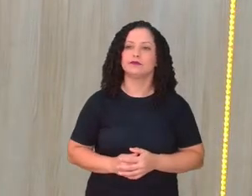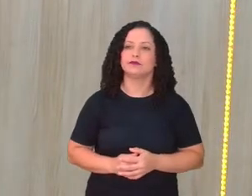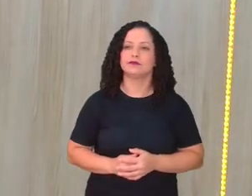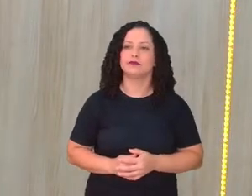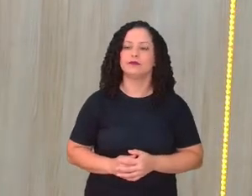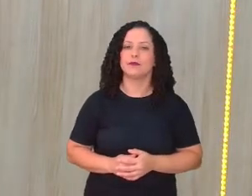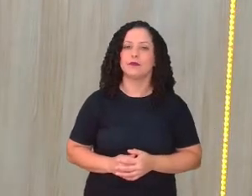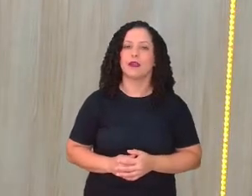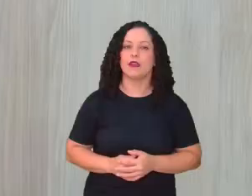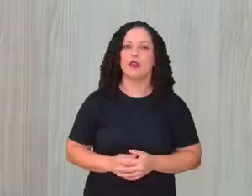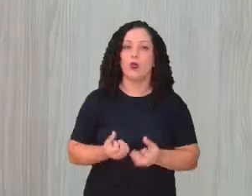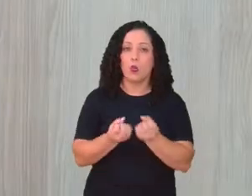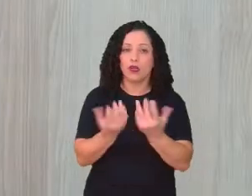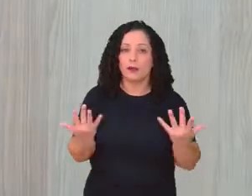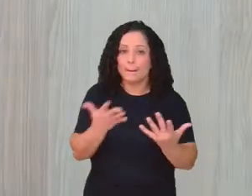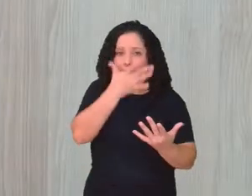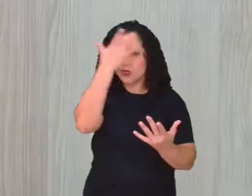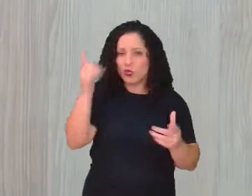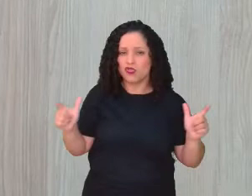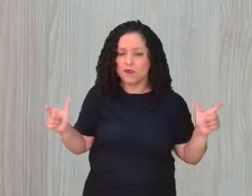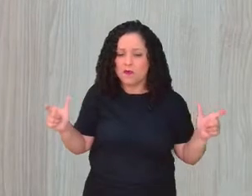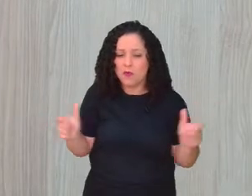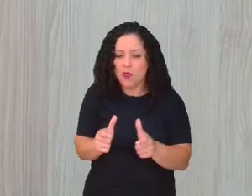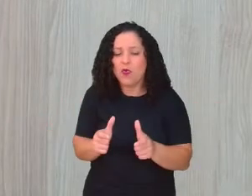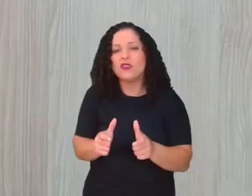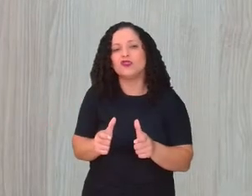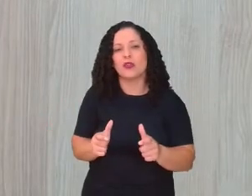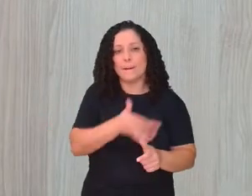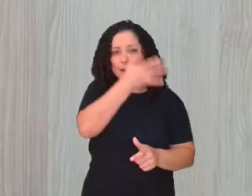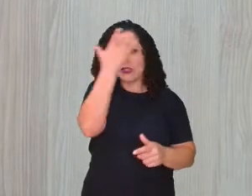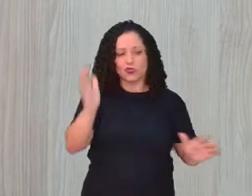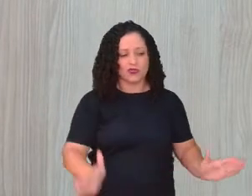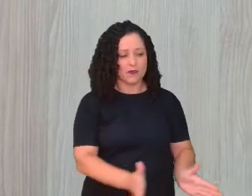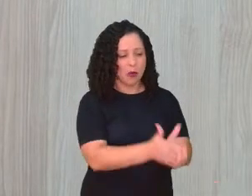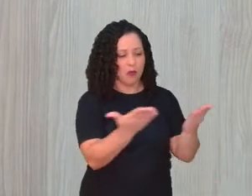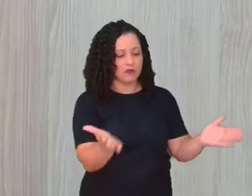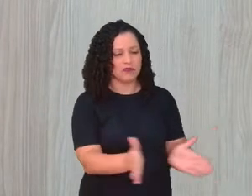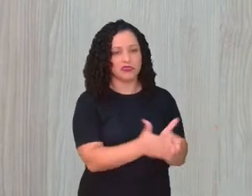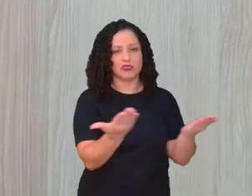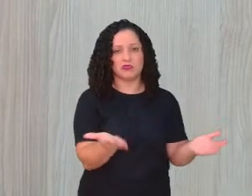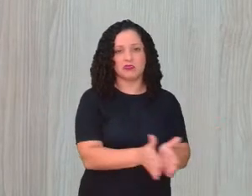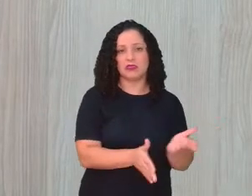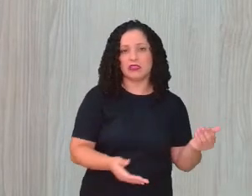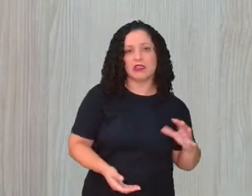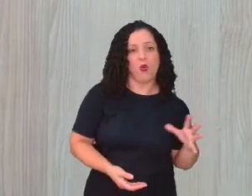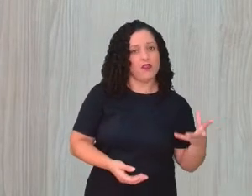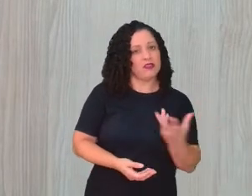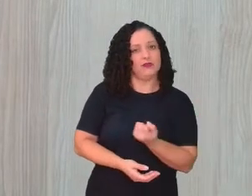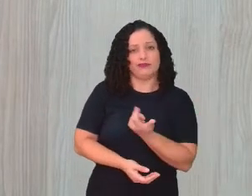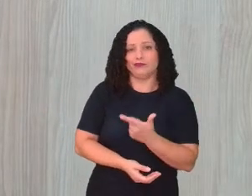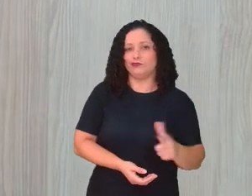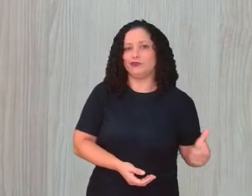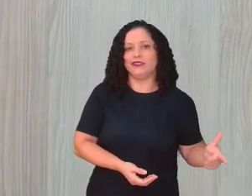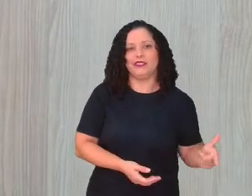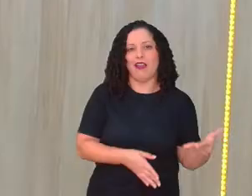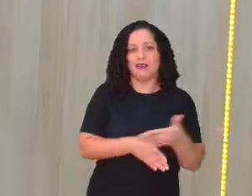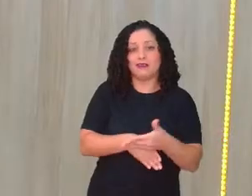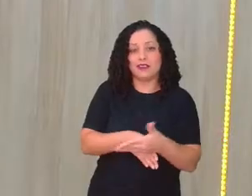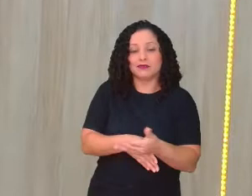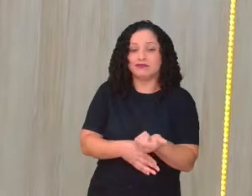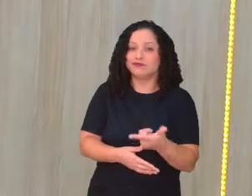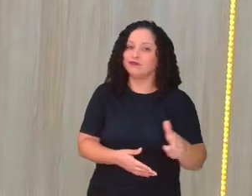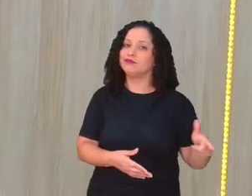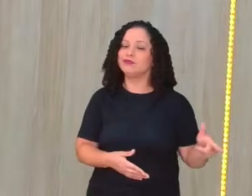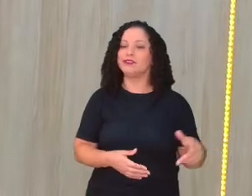tinham acesso, né? E provavelmente Exatamente. essa população mais pobre Exatamente. não teria essa salvação. Exatamente, aí ó.